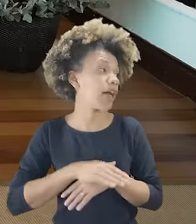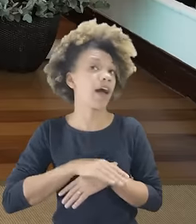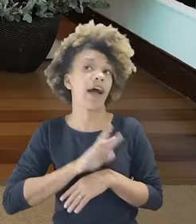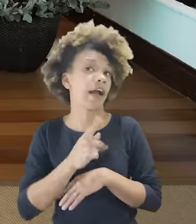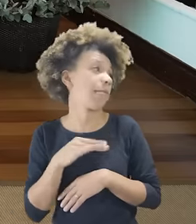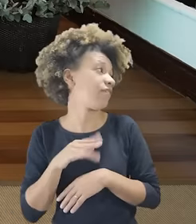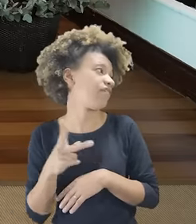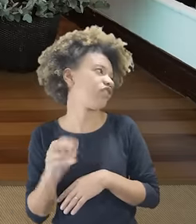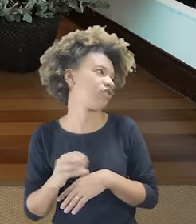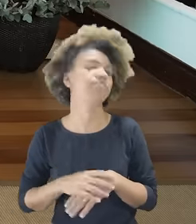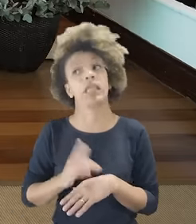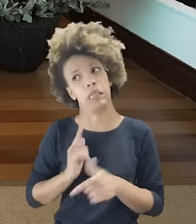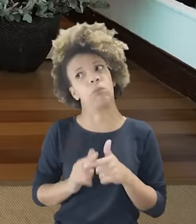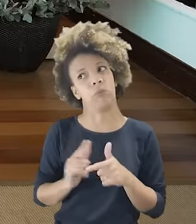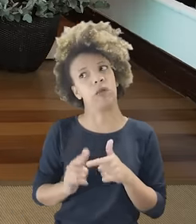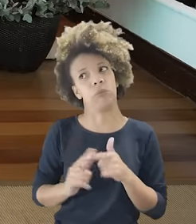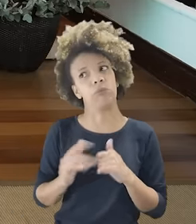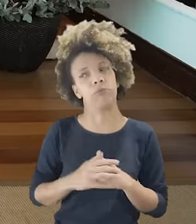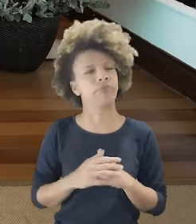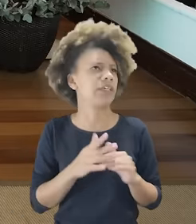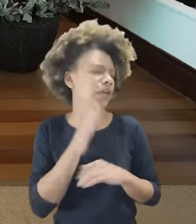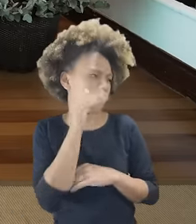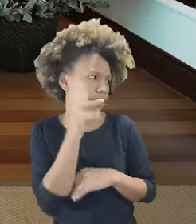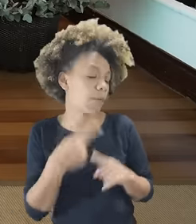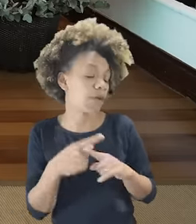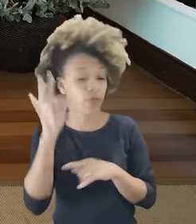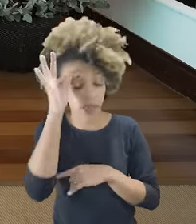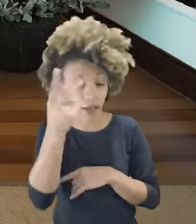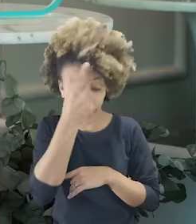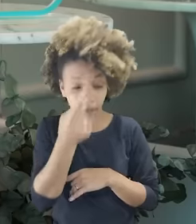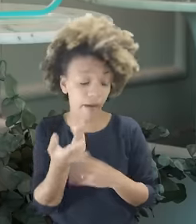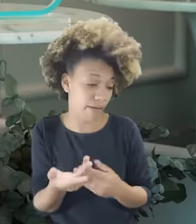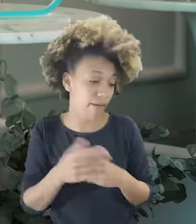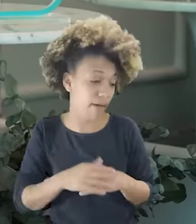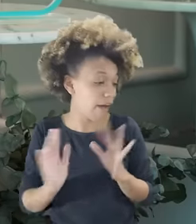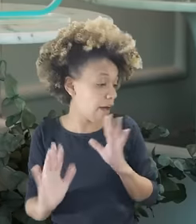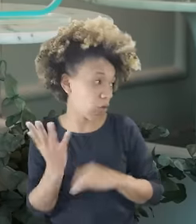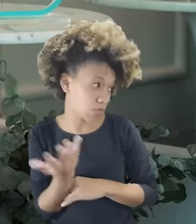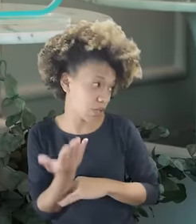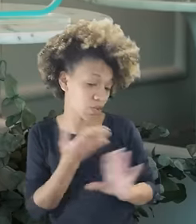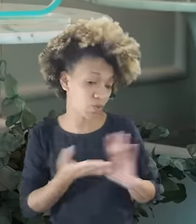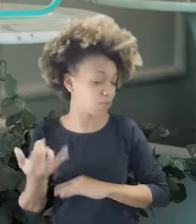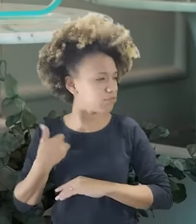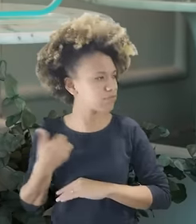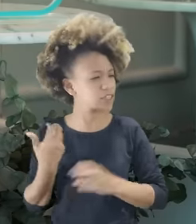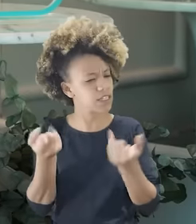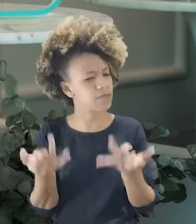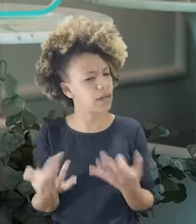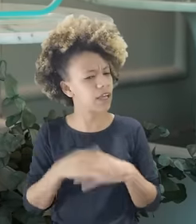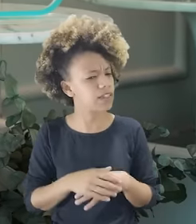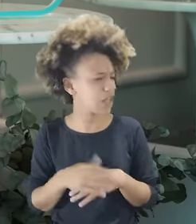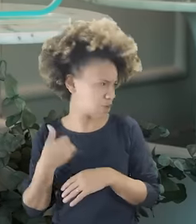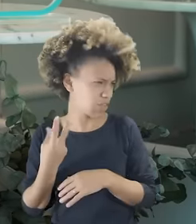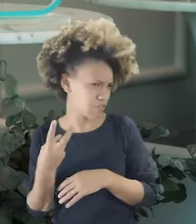então assim Tem coisas né e é muito curioso porque o TDAH ele acontece até uma faixa etária eu queria ter que ser me explicasse assim